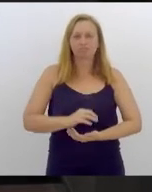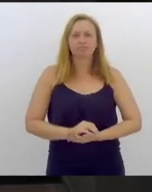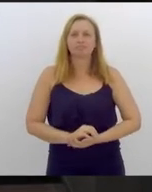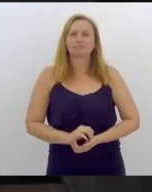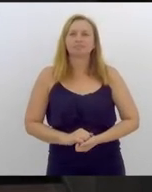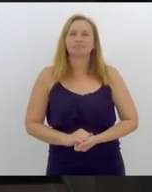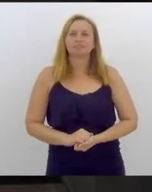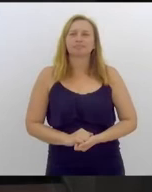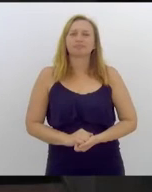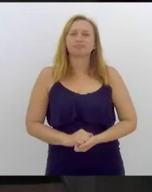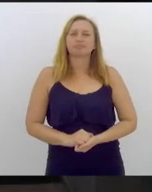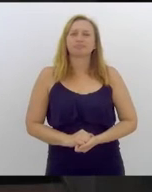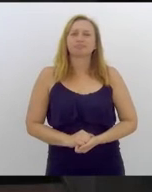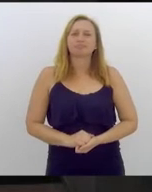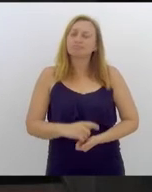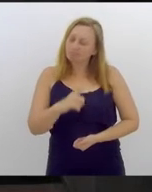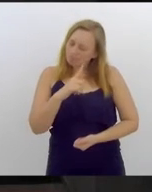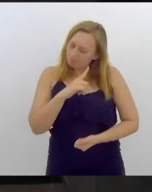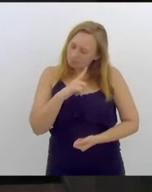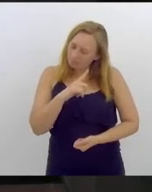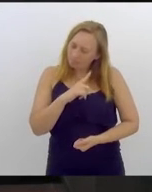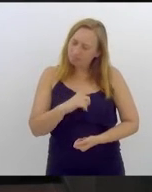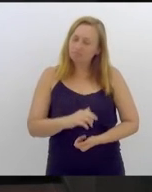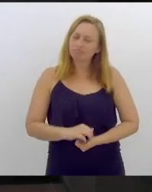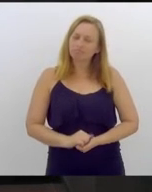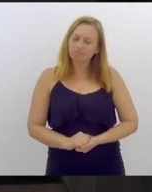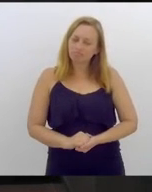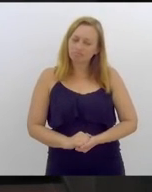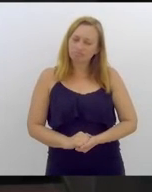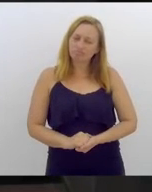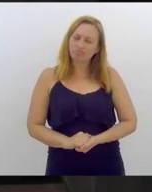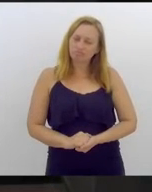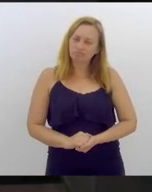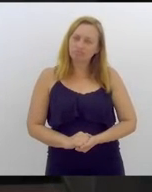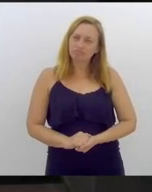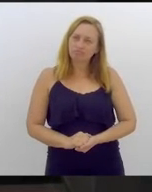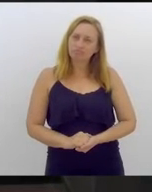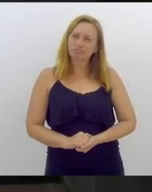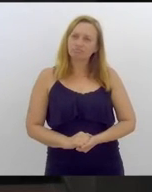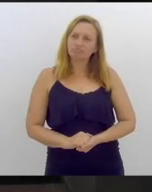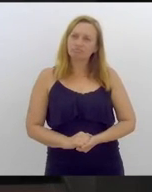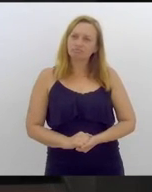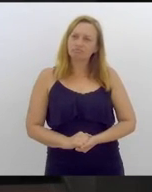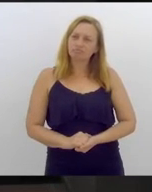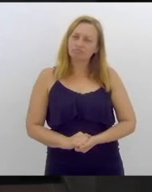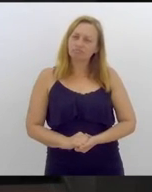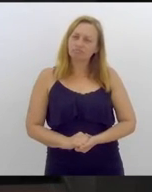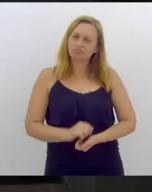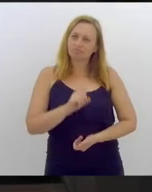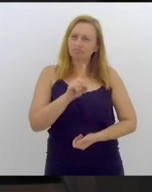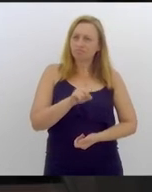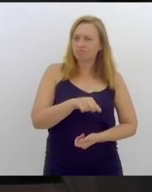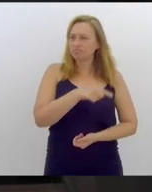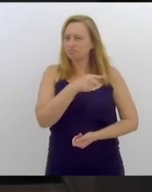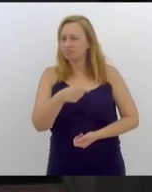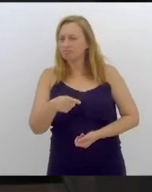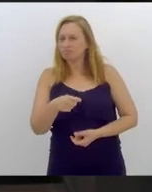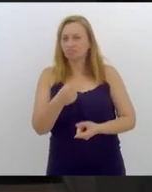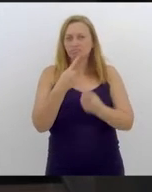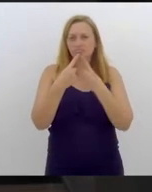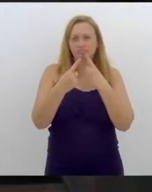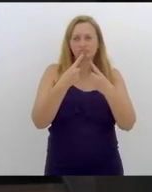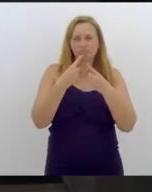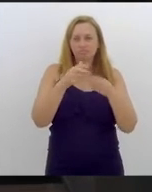e eu tenho sido absolutamente isento no sentido de discutir